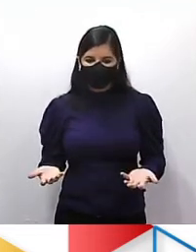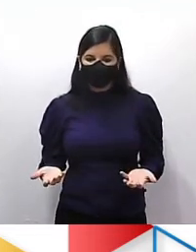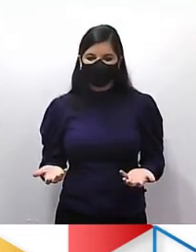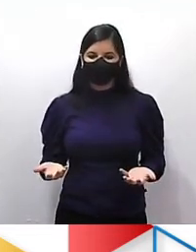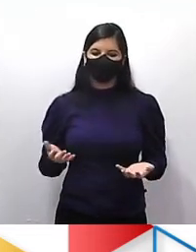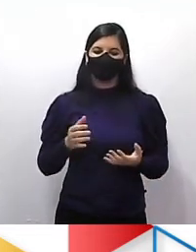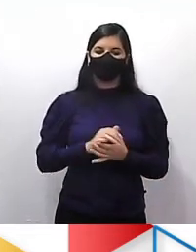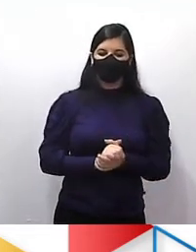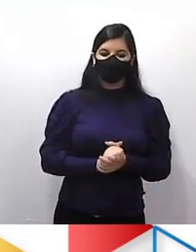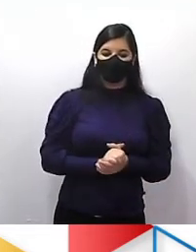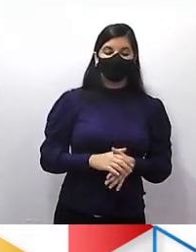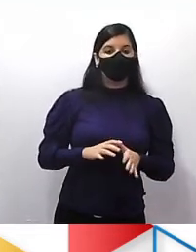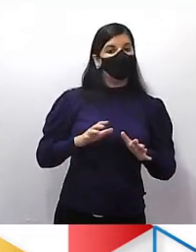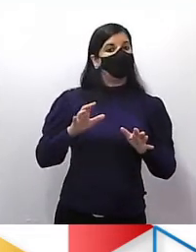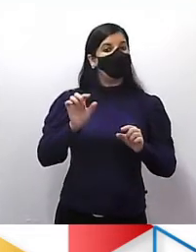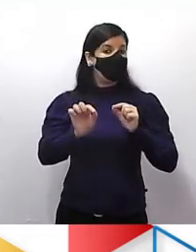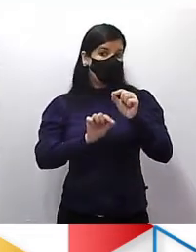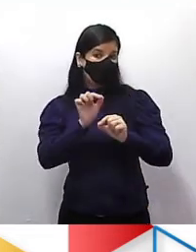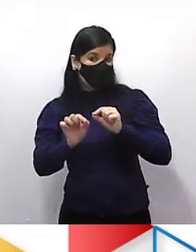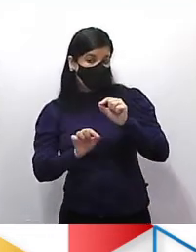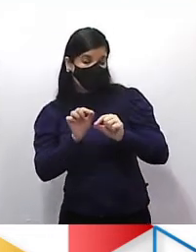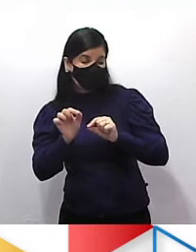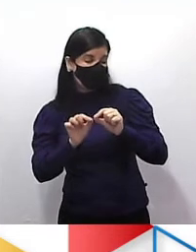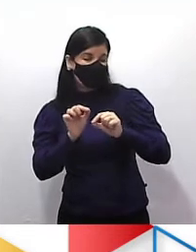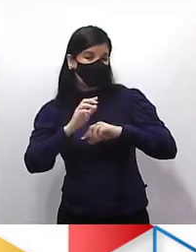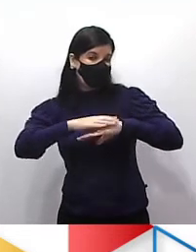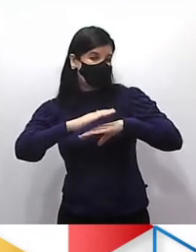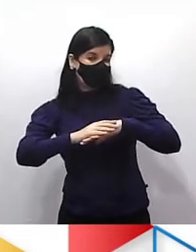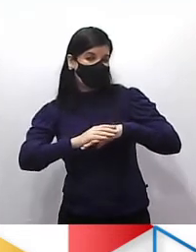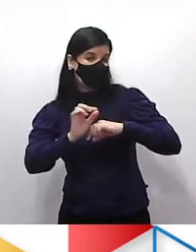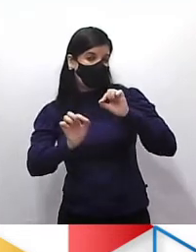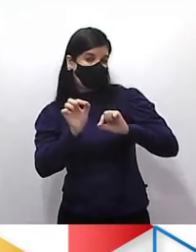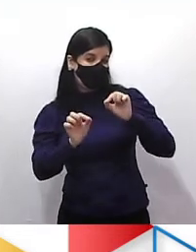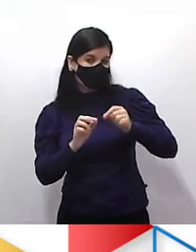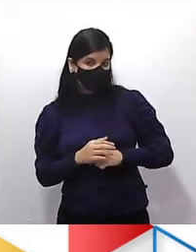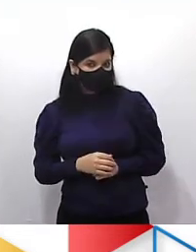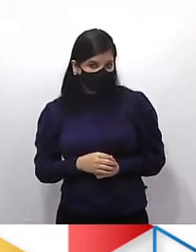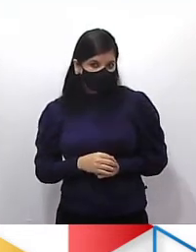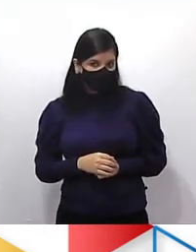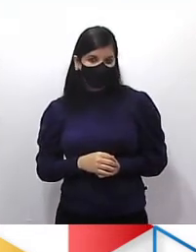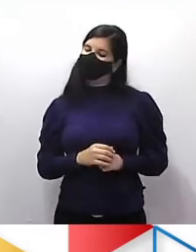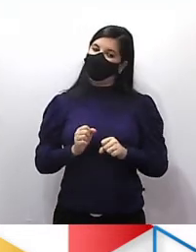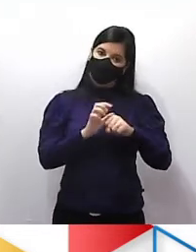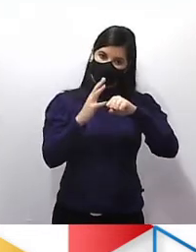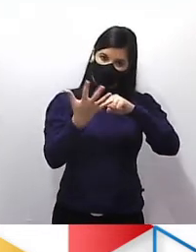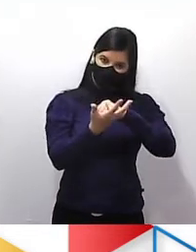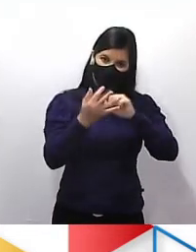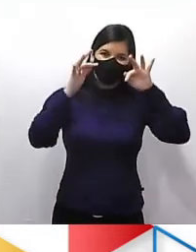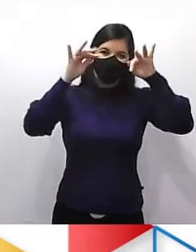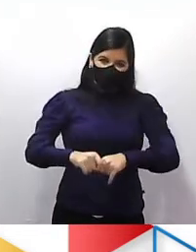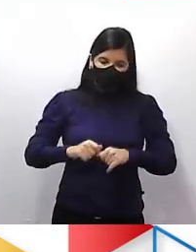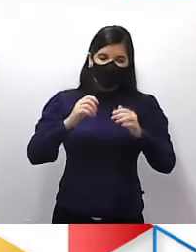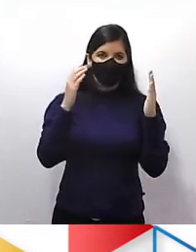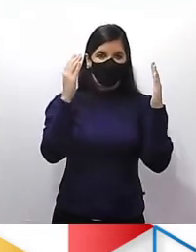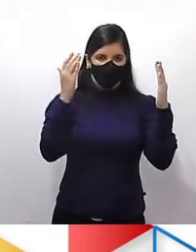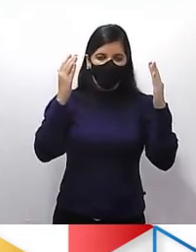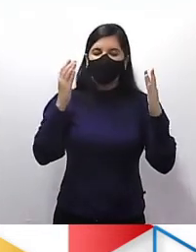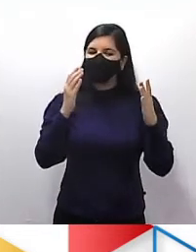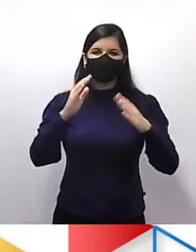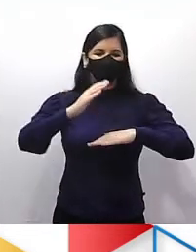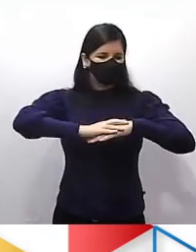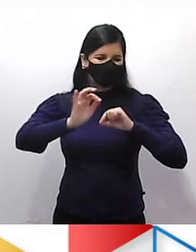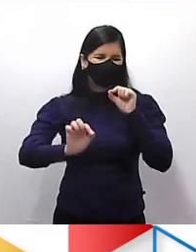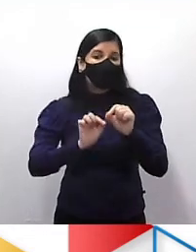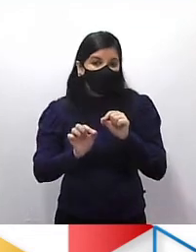you going to do? O que é que você vai fazer depois que acabar totalmente esse período de pandemia, quando a gente